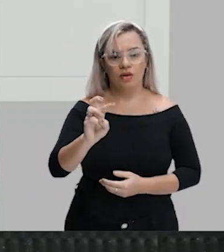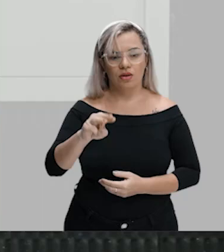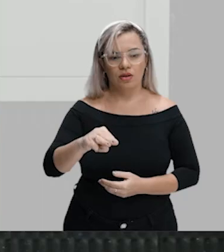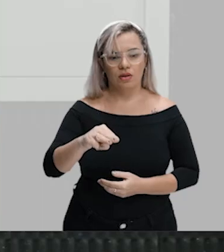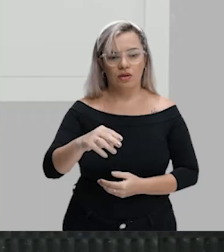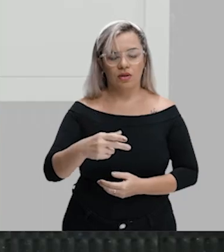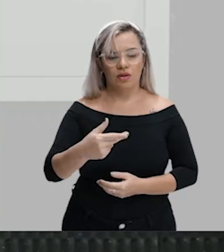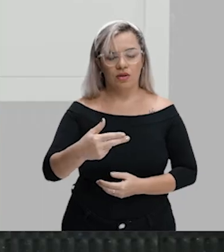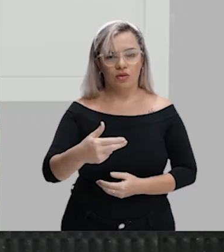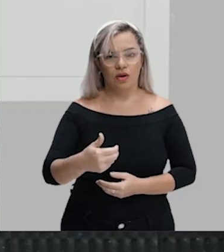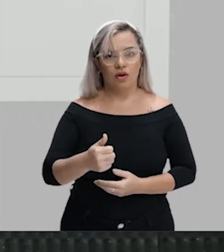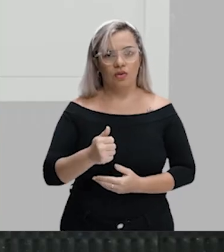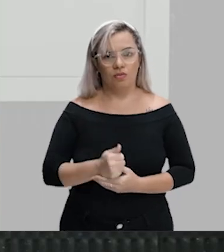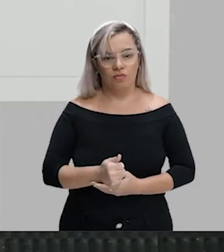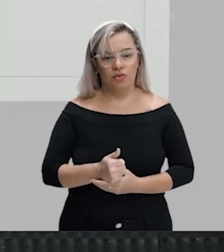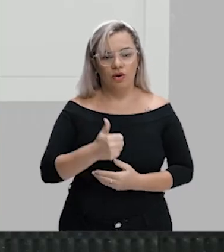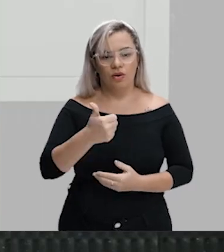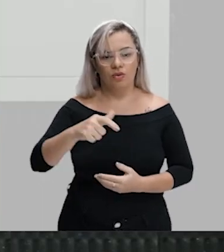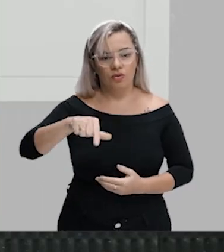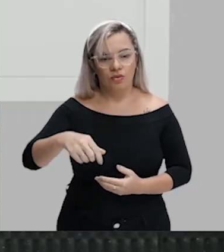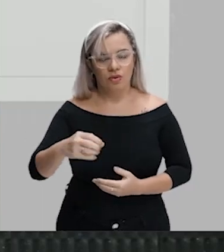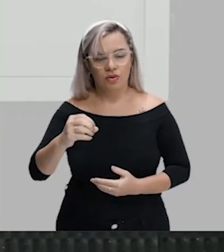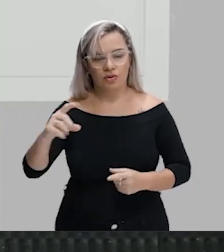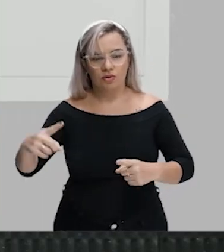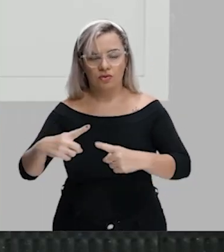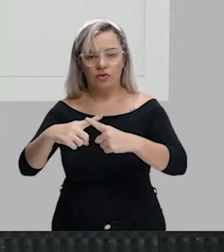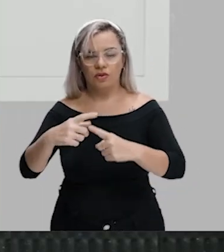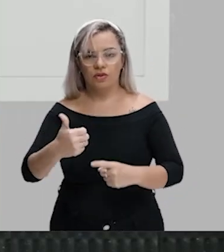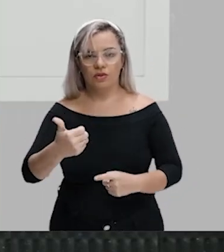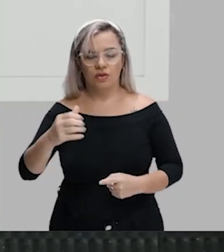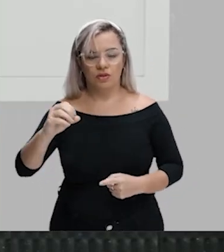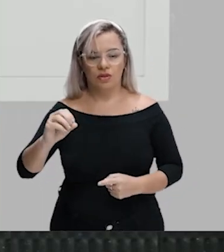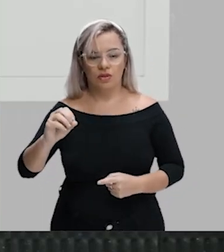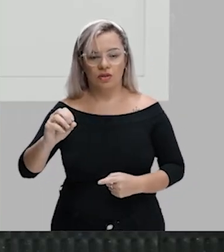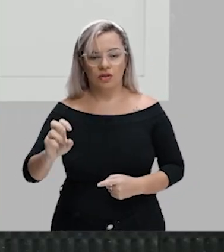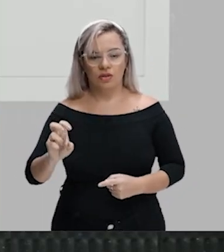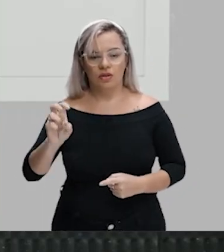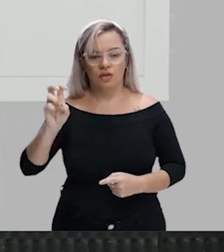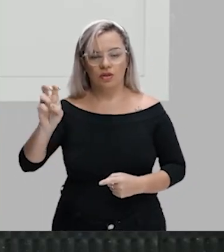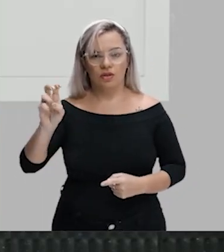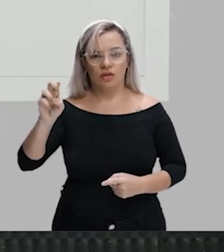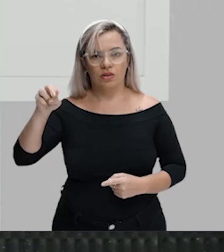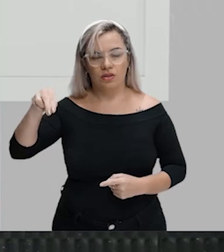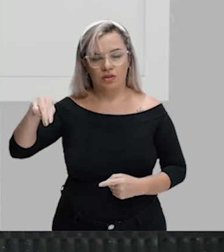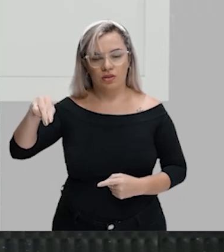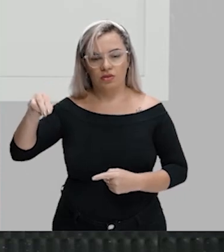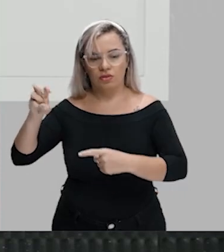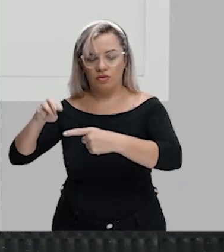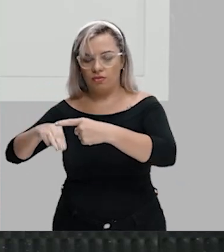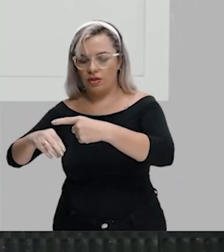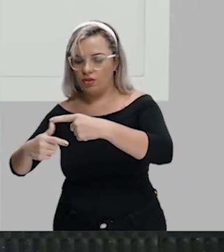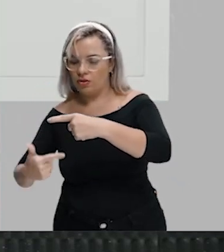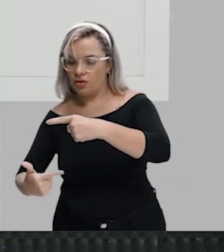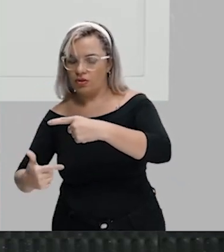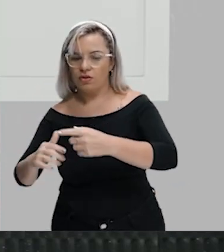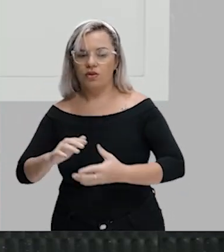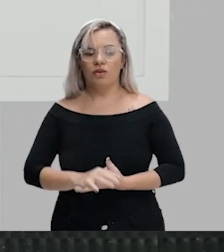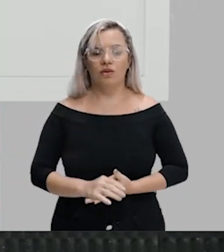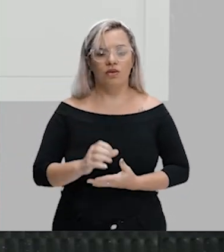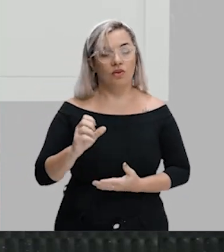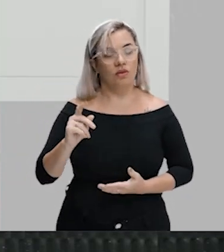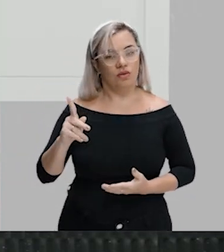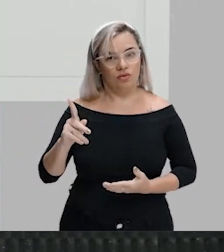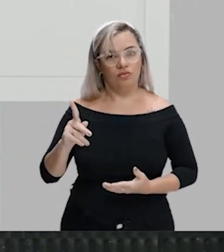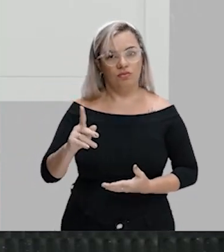é 1 vezes 10 a quinta newton metro quadrado. Ok? Isso para